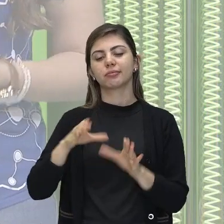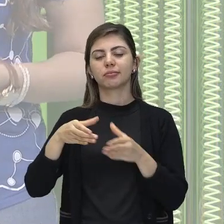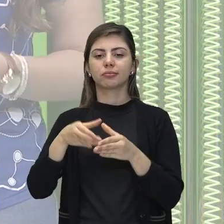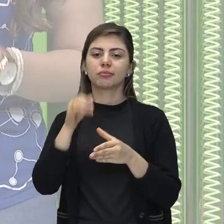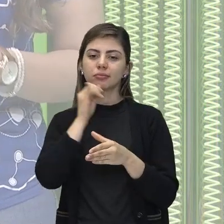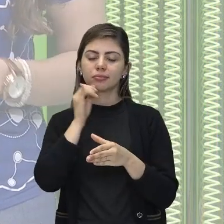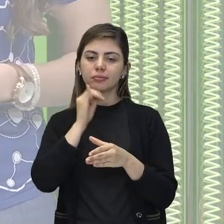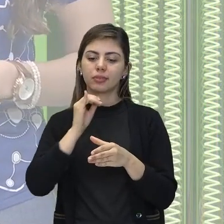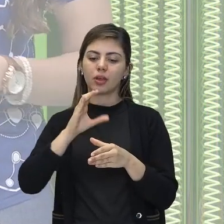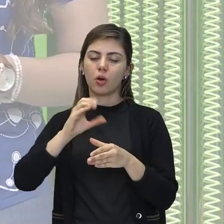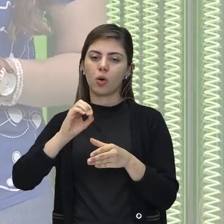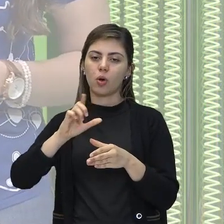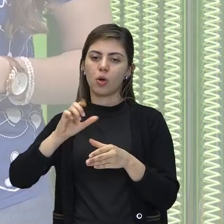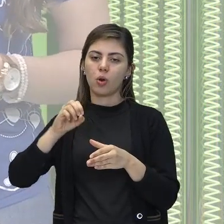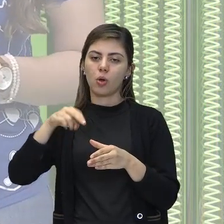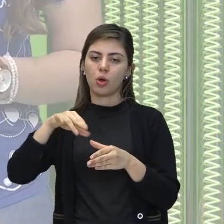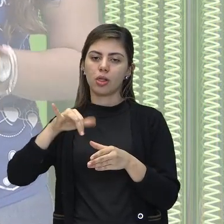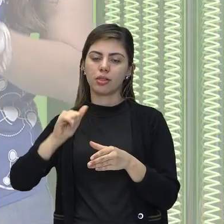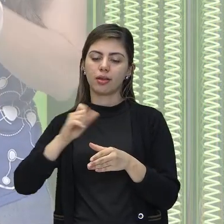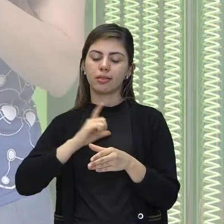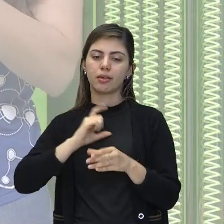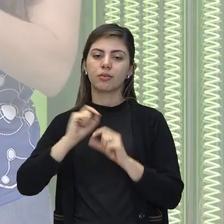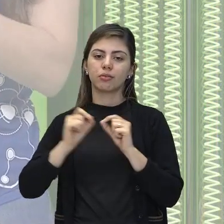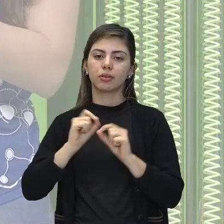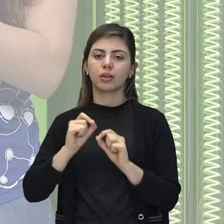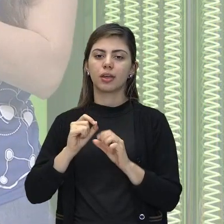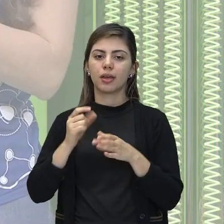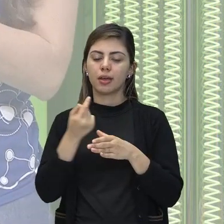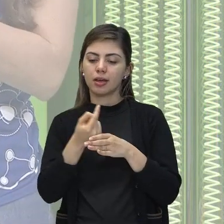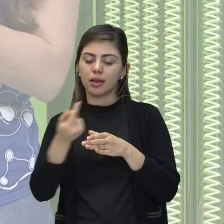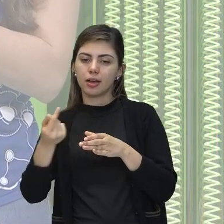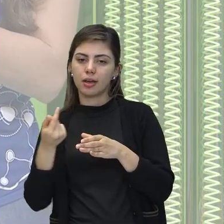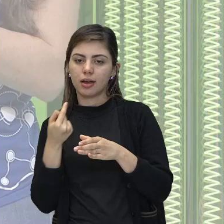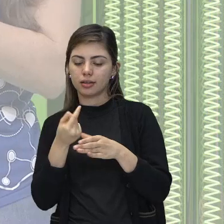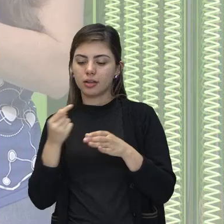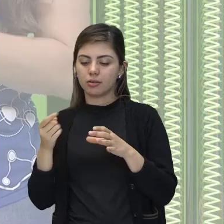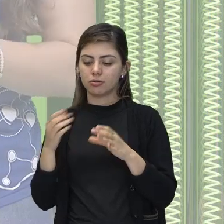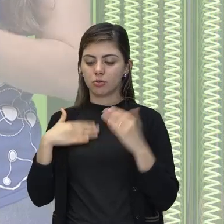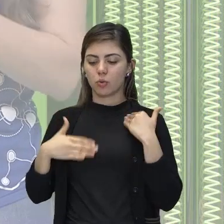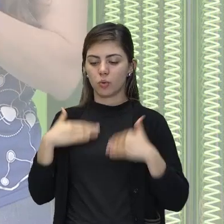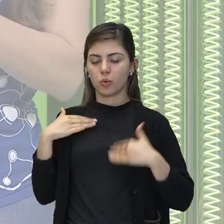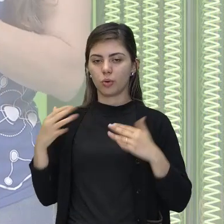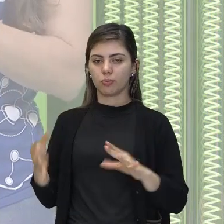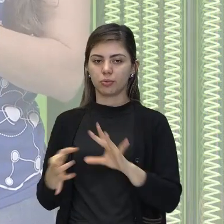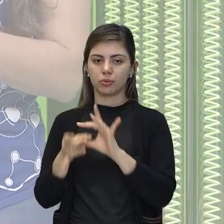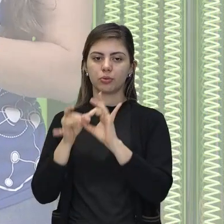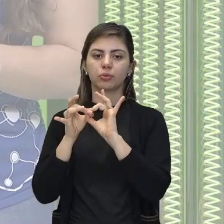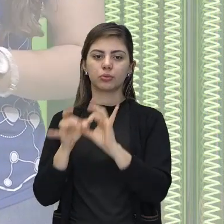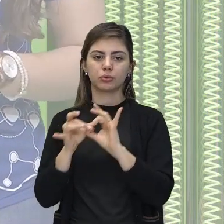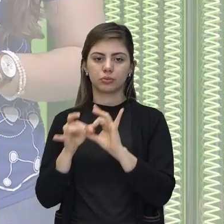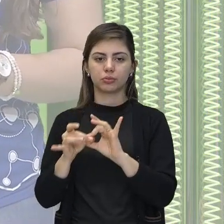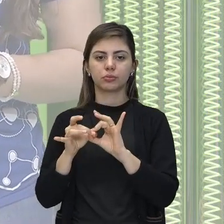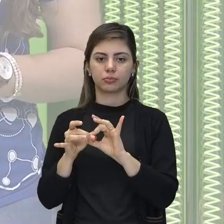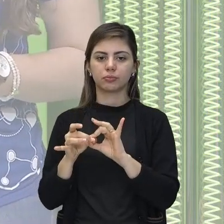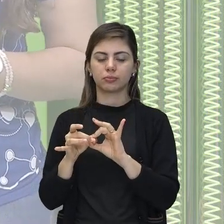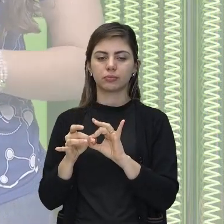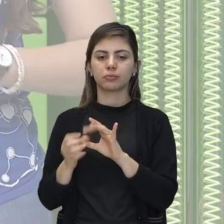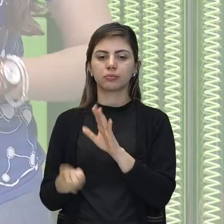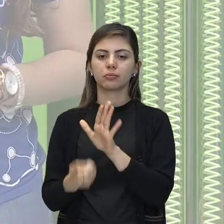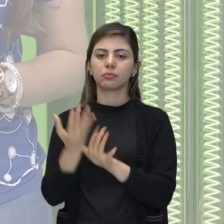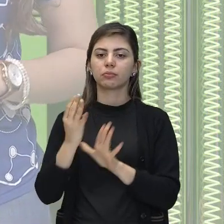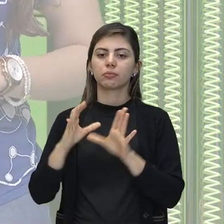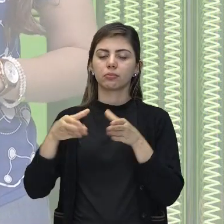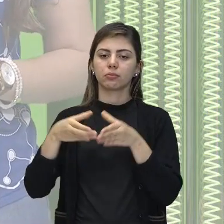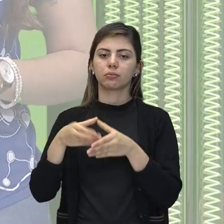colônia, né? Onde nós temos aí indivíduos anatomicamente unidos unidos, formando toda